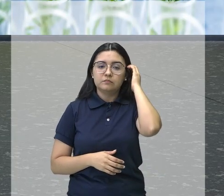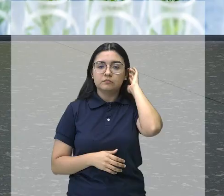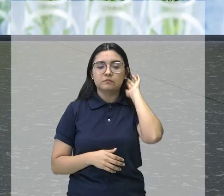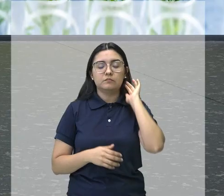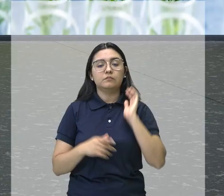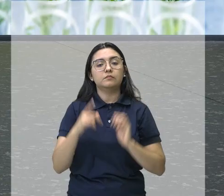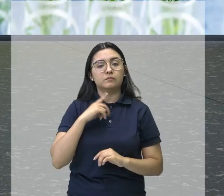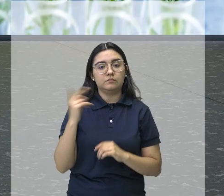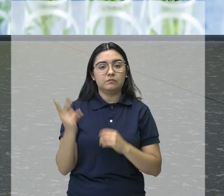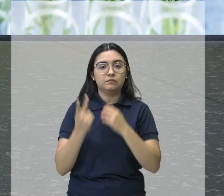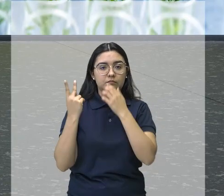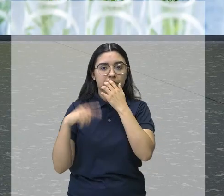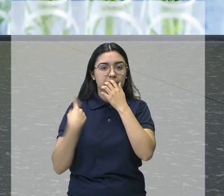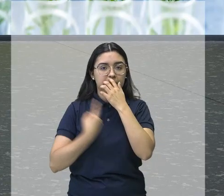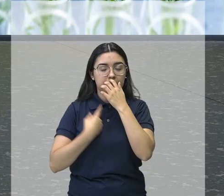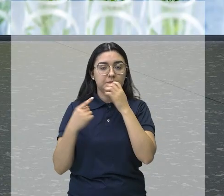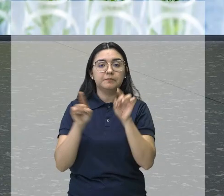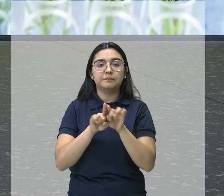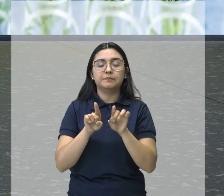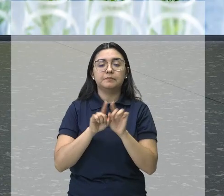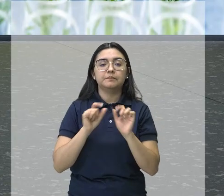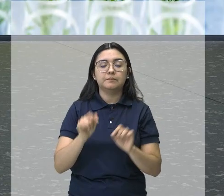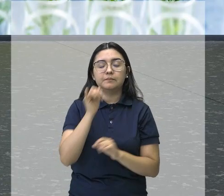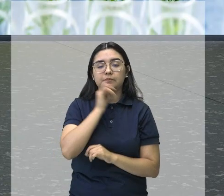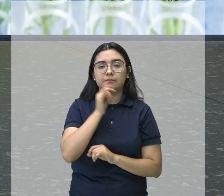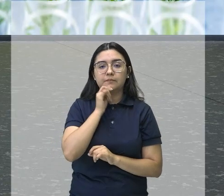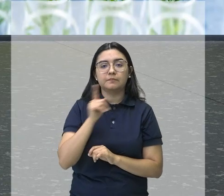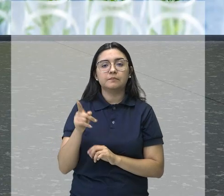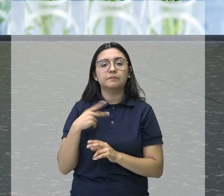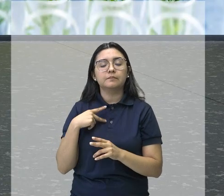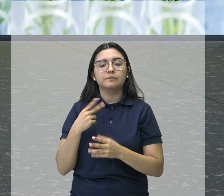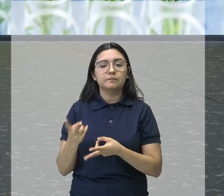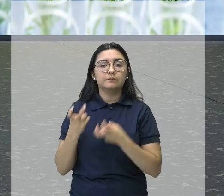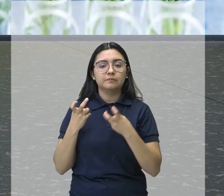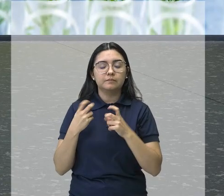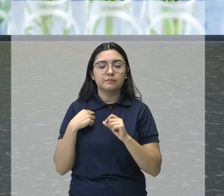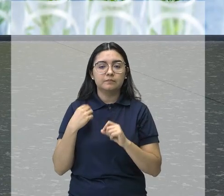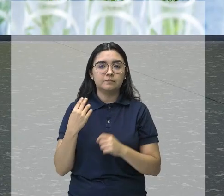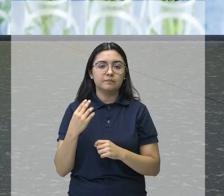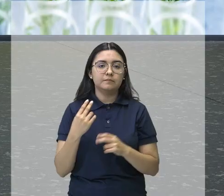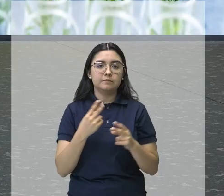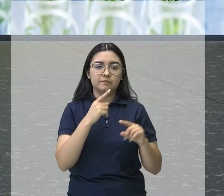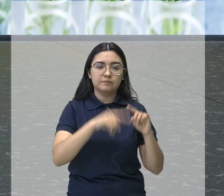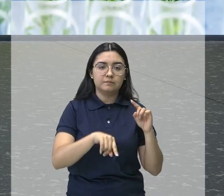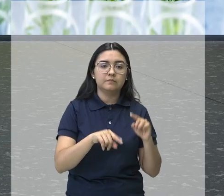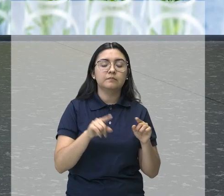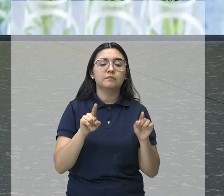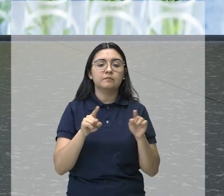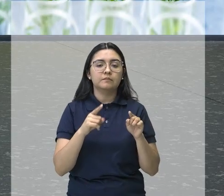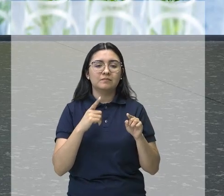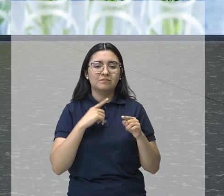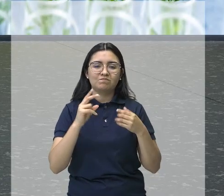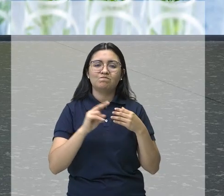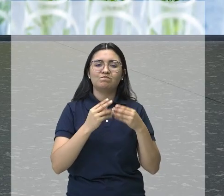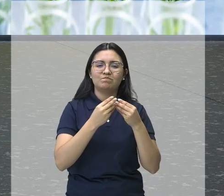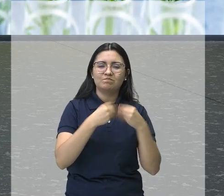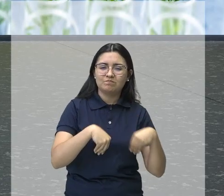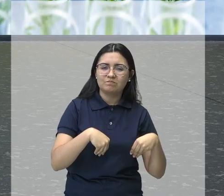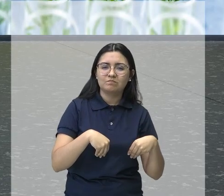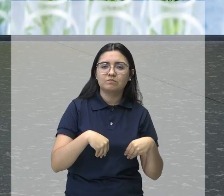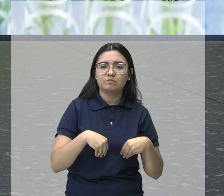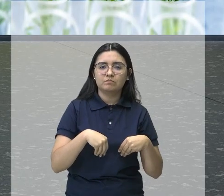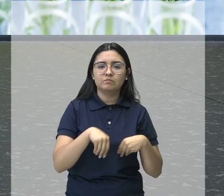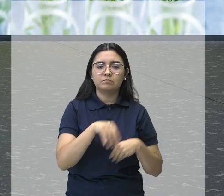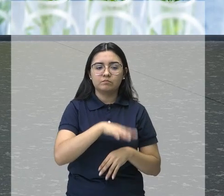trazer valores para nós. Assim como lá o extrativismo predatório traz valor, mas traz prejuízo para